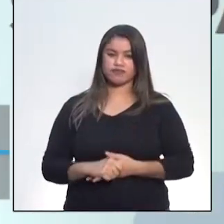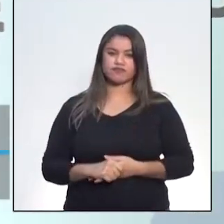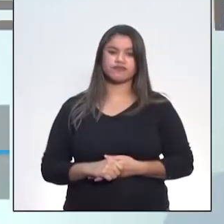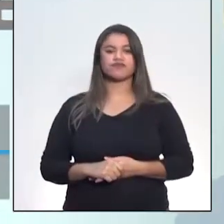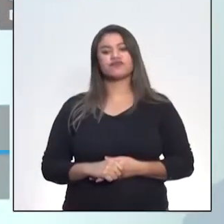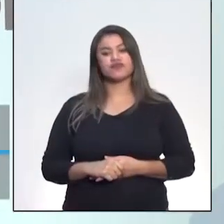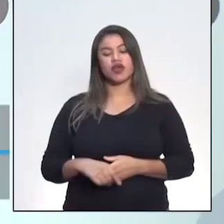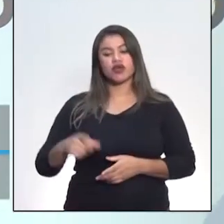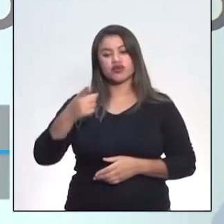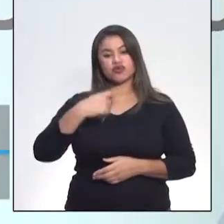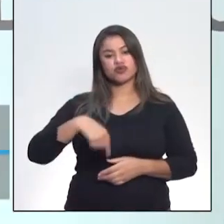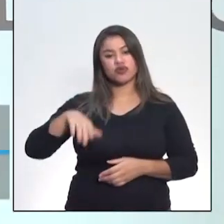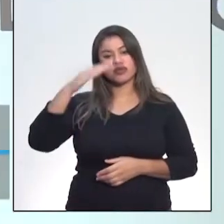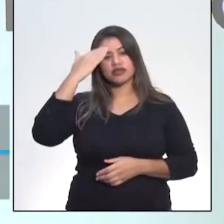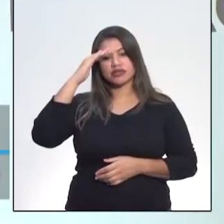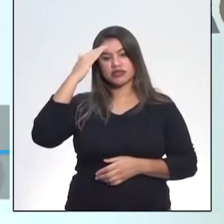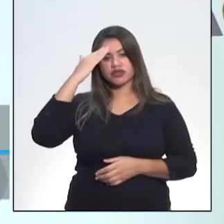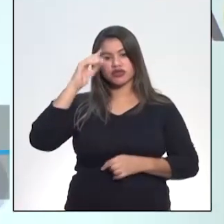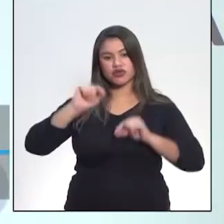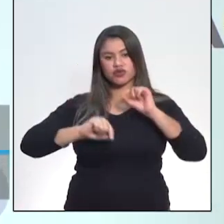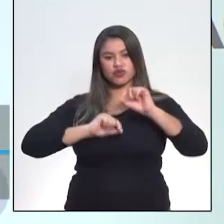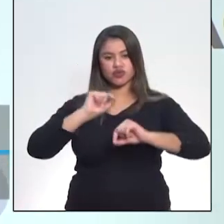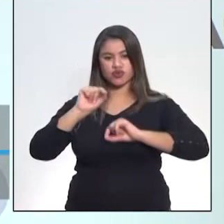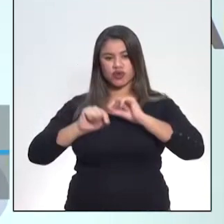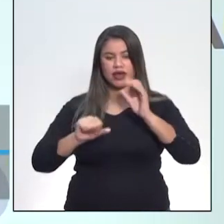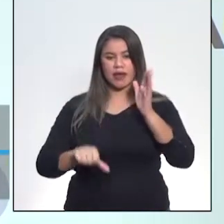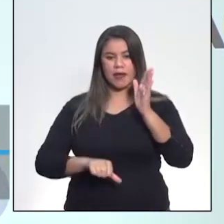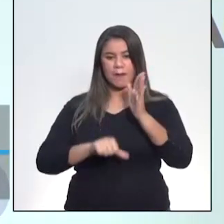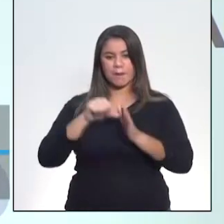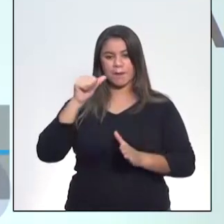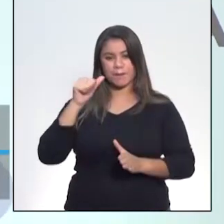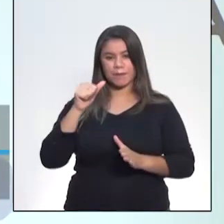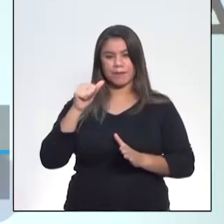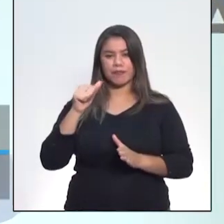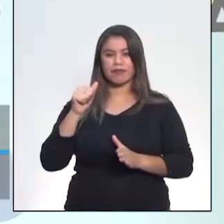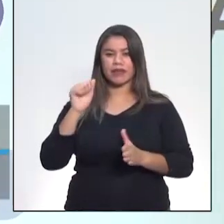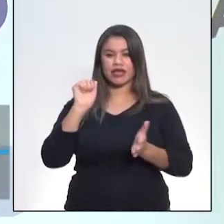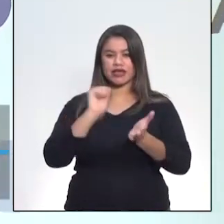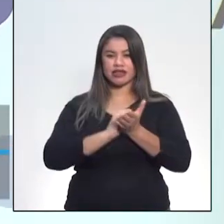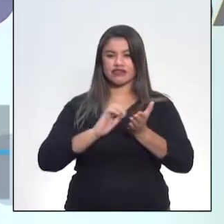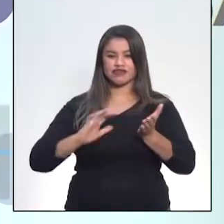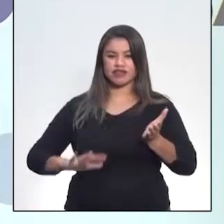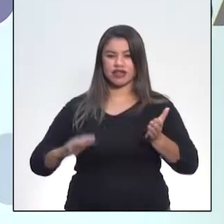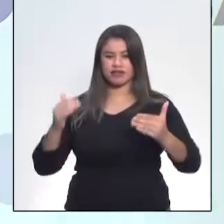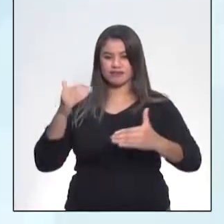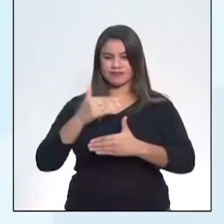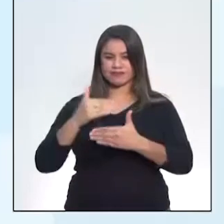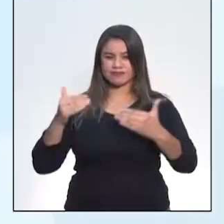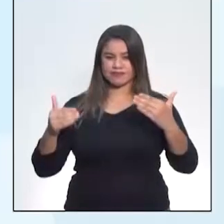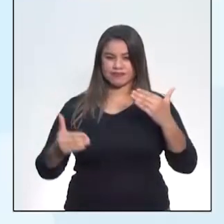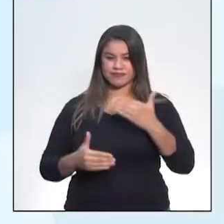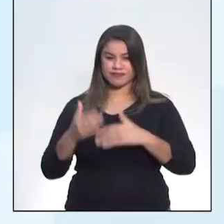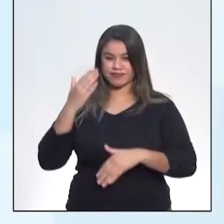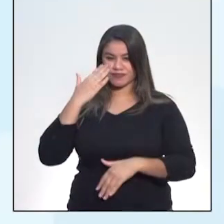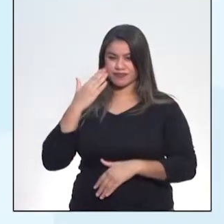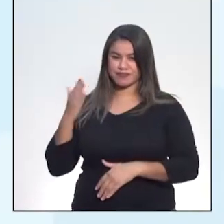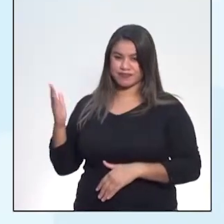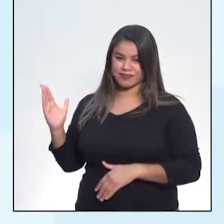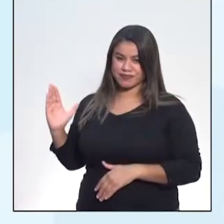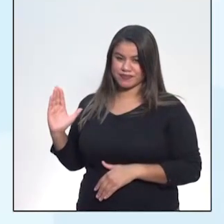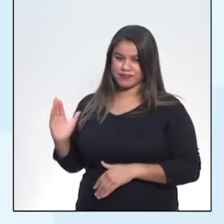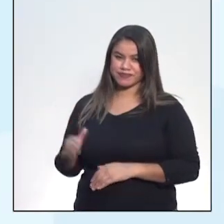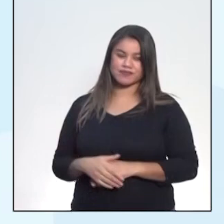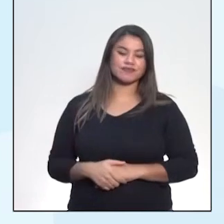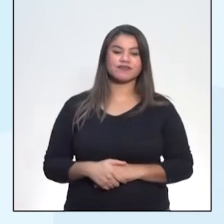nós entendermos, nós vamos para a primeira atividade que está na tela para vocês.